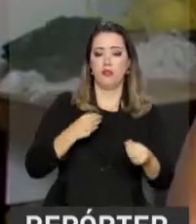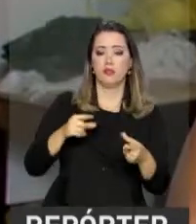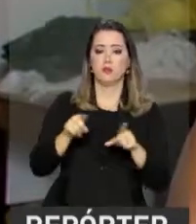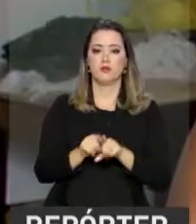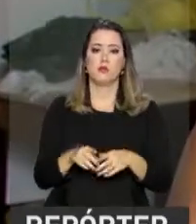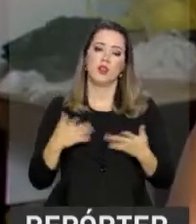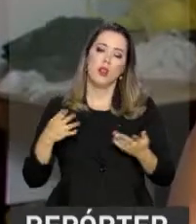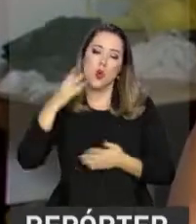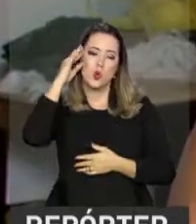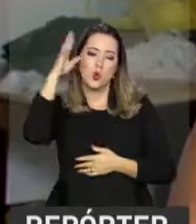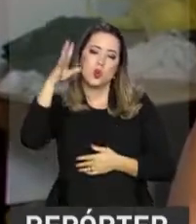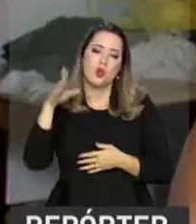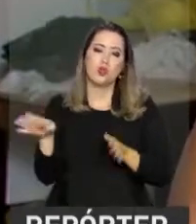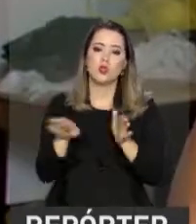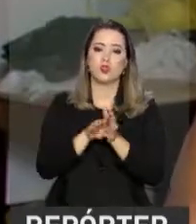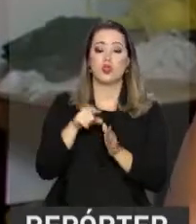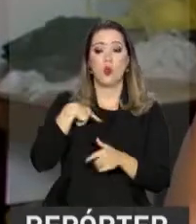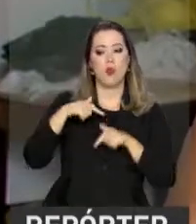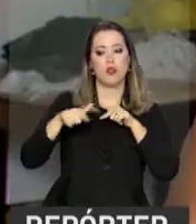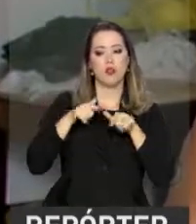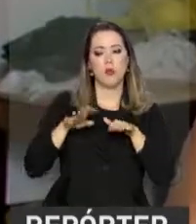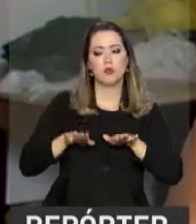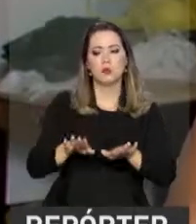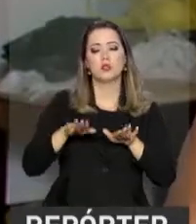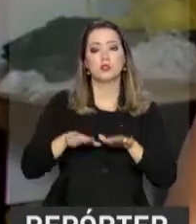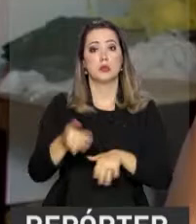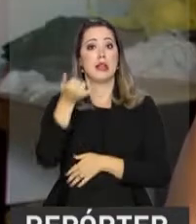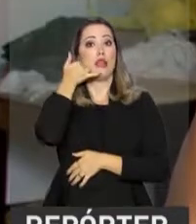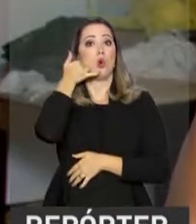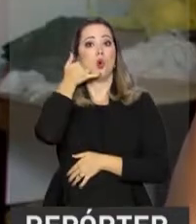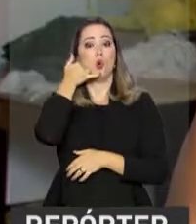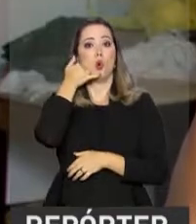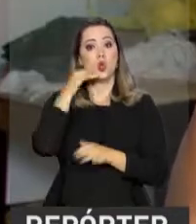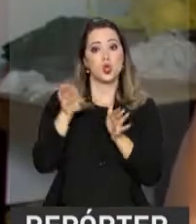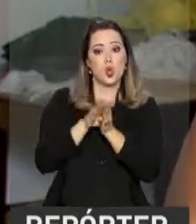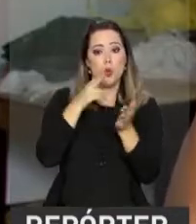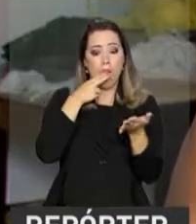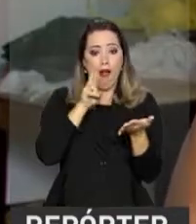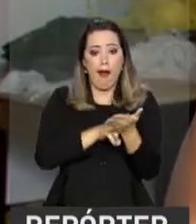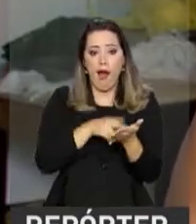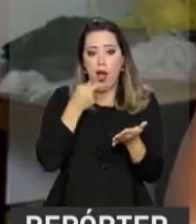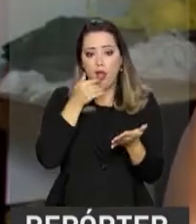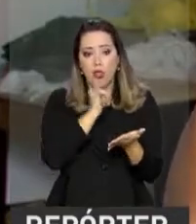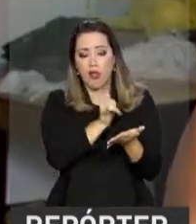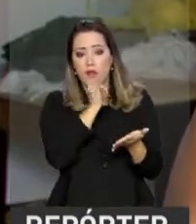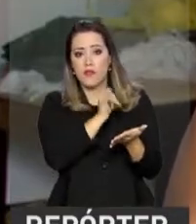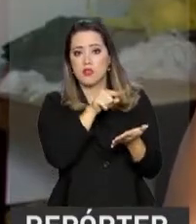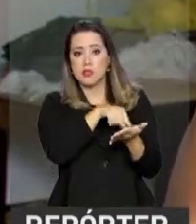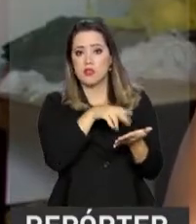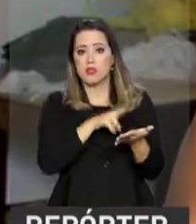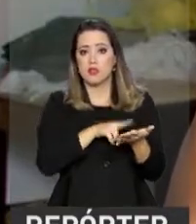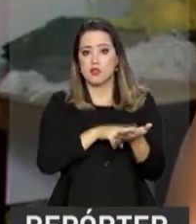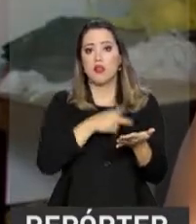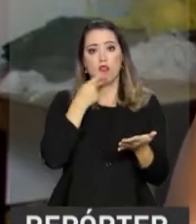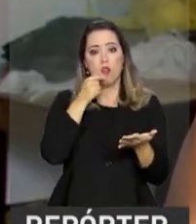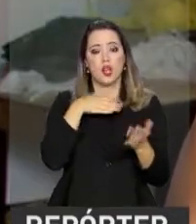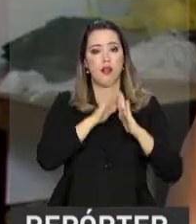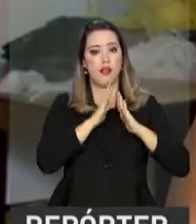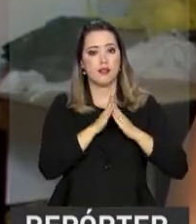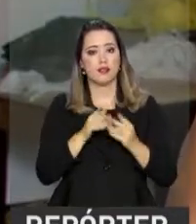tava trabalhando lá em Maricá. Minha filha ligou, mãe, chegou uma carta para você para aqui. Eu falei, meu